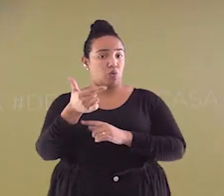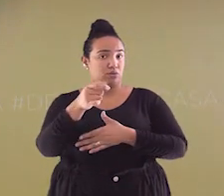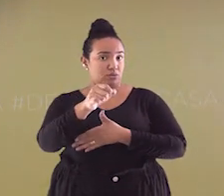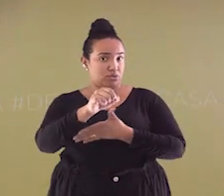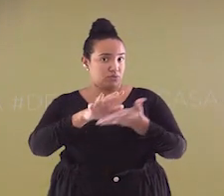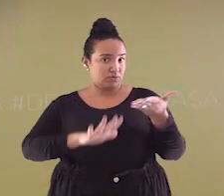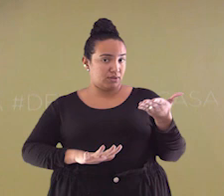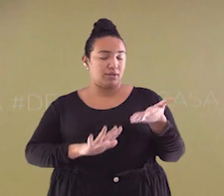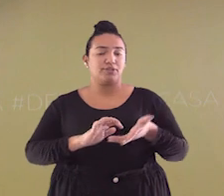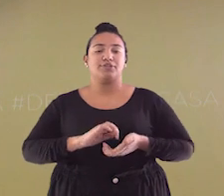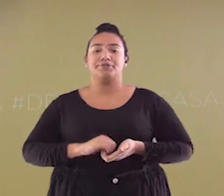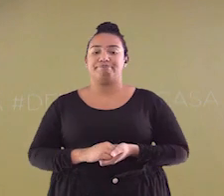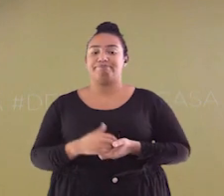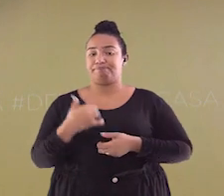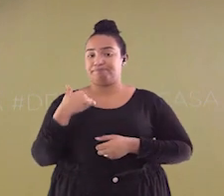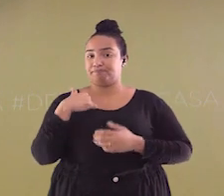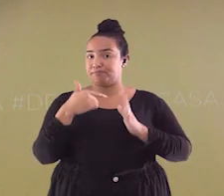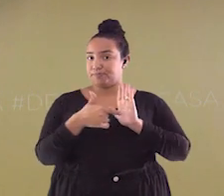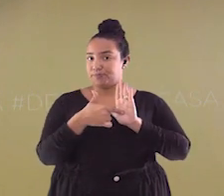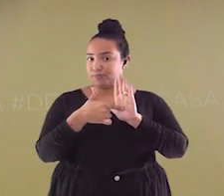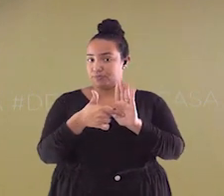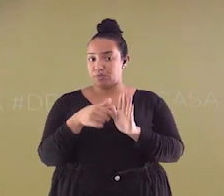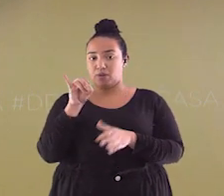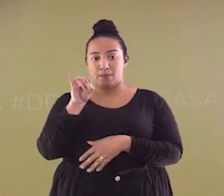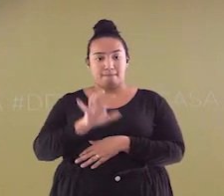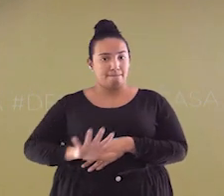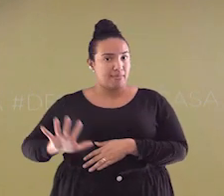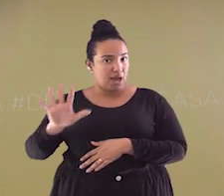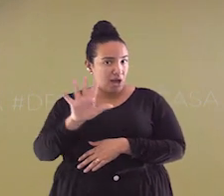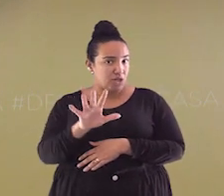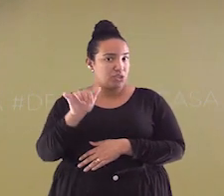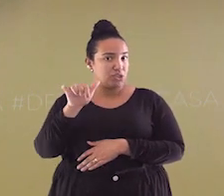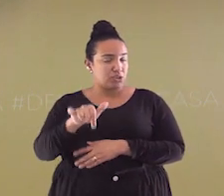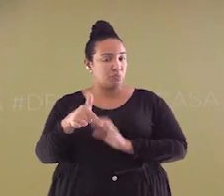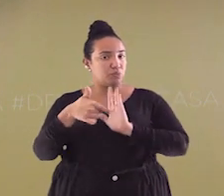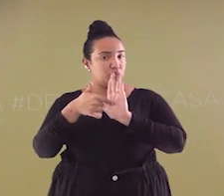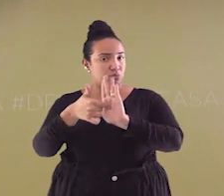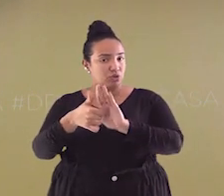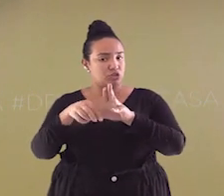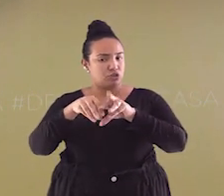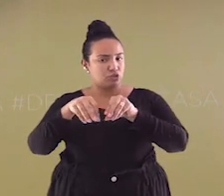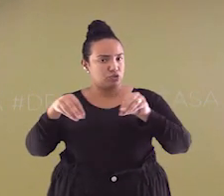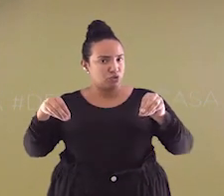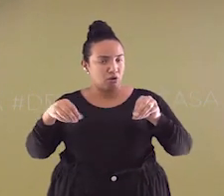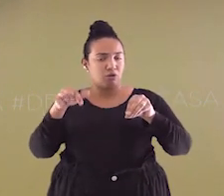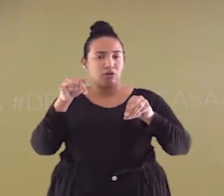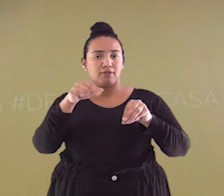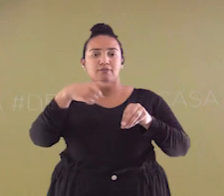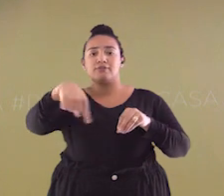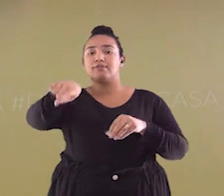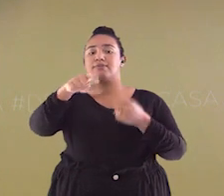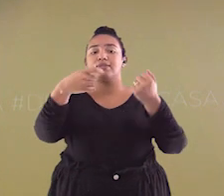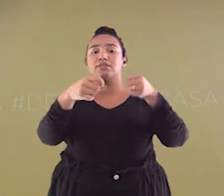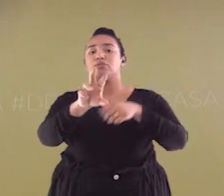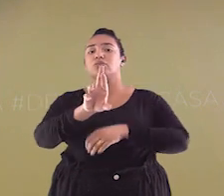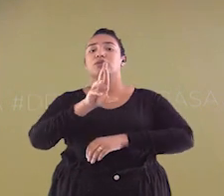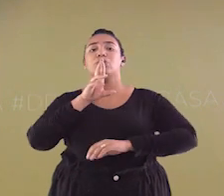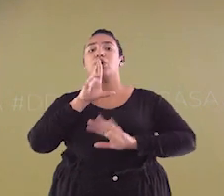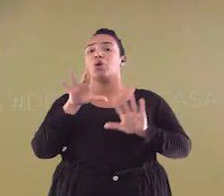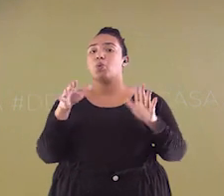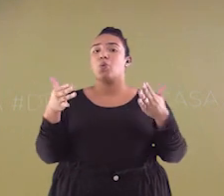para vocês. Vou mostrar um tipo de imagem de um tipo de solo e você terá que dizer que solo